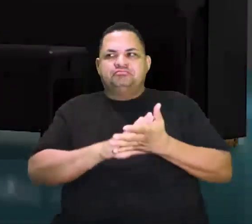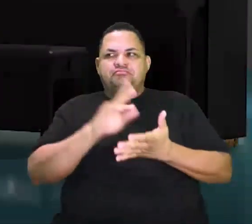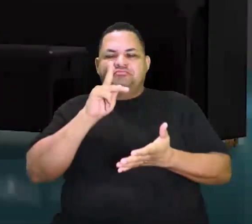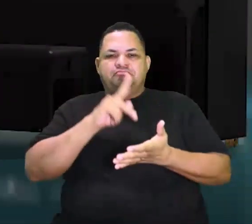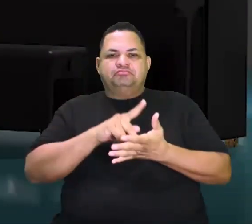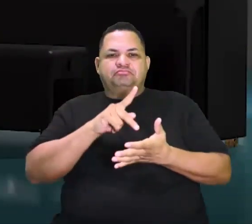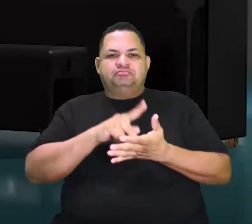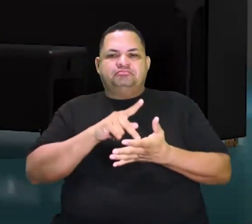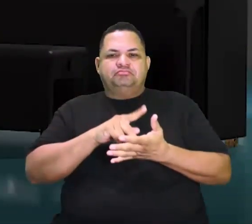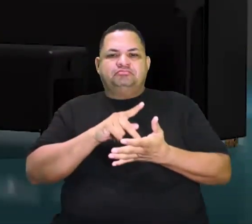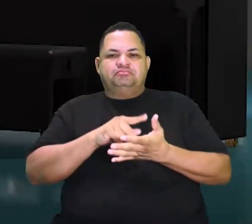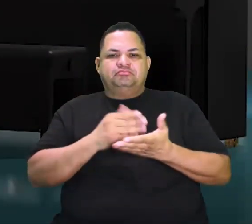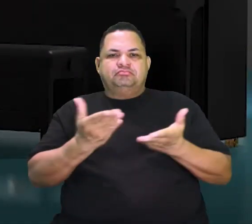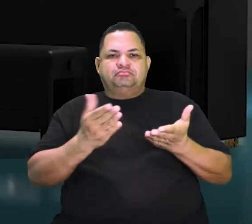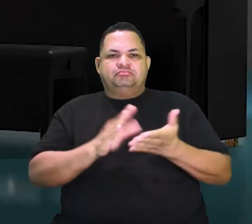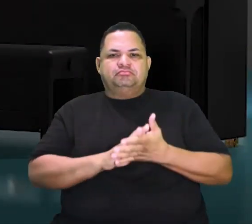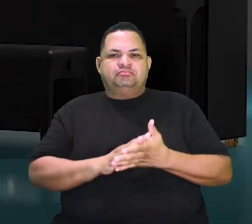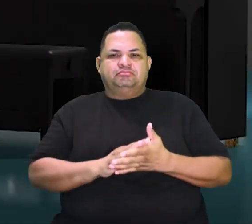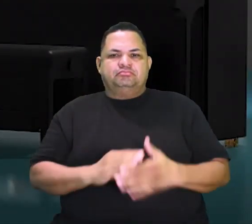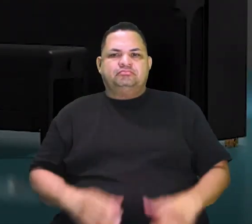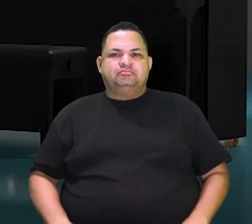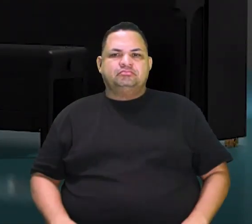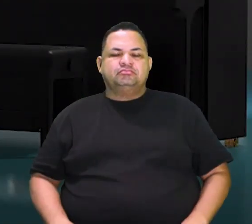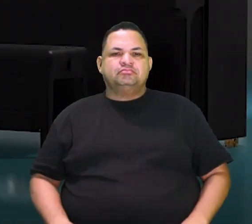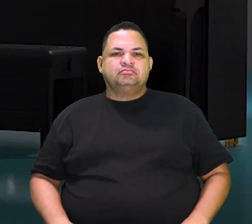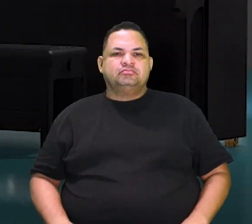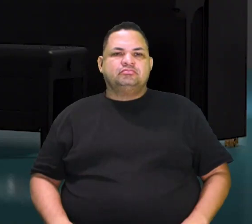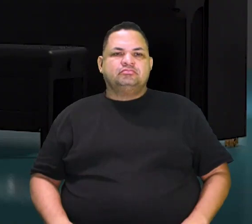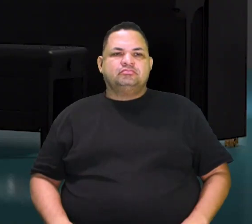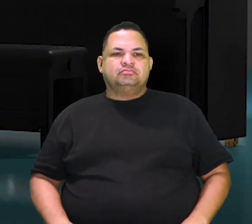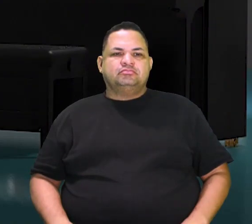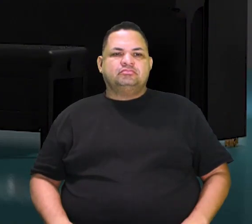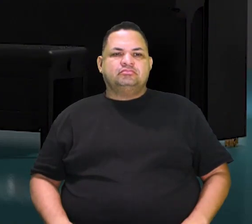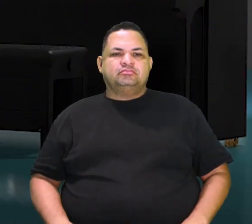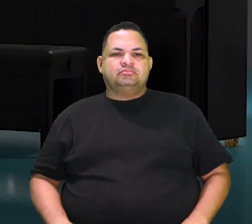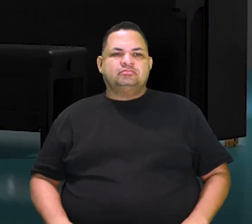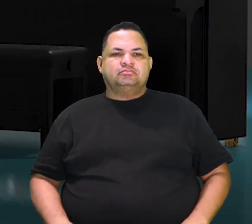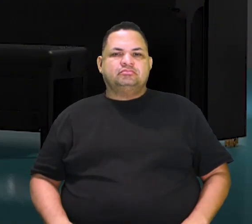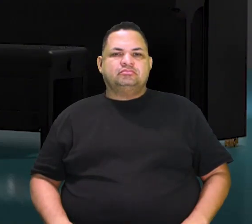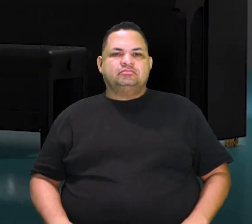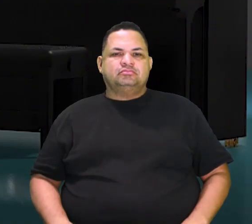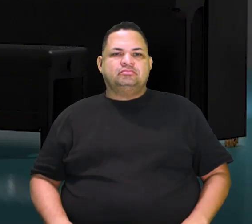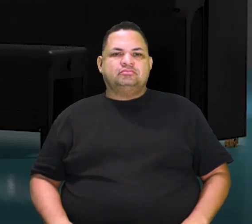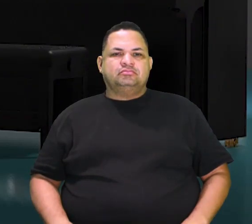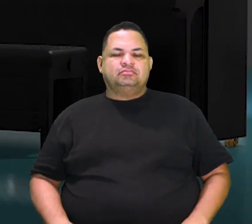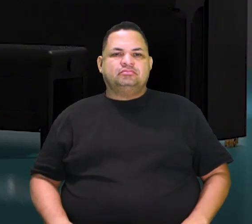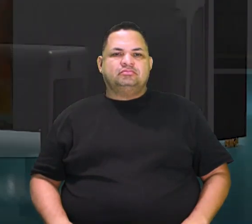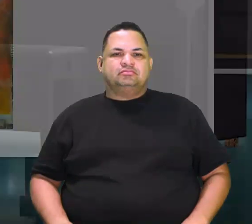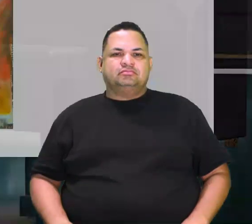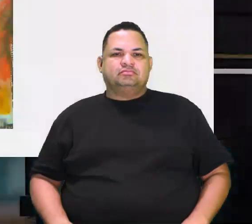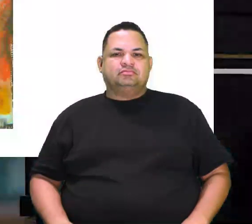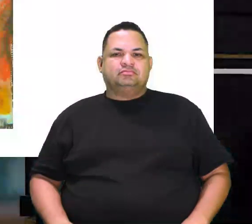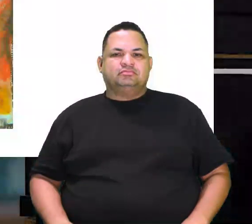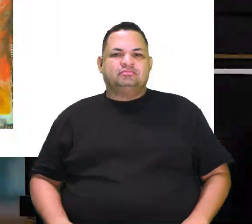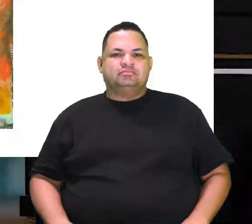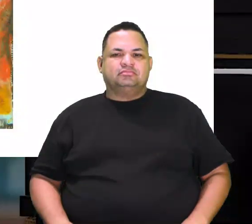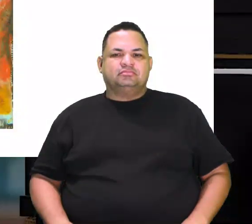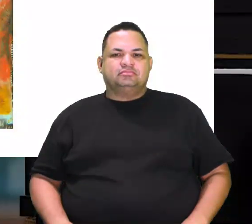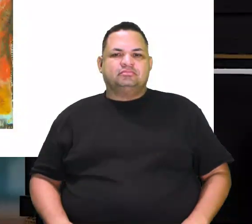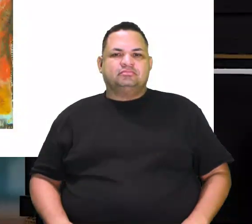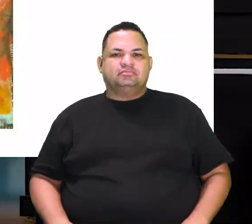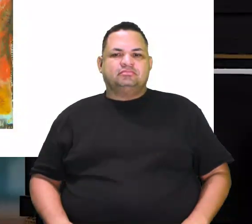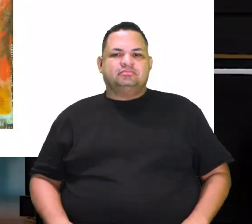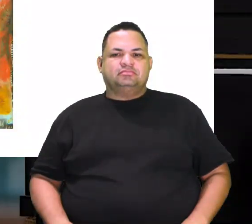de representar uma imagem realista. Esse quadro que está aqui, lá ao fundo, aqui à minha direita, por trás do piano, à minha